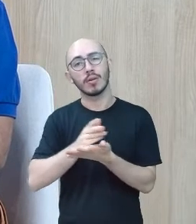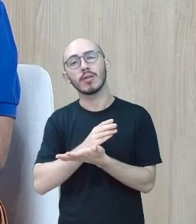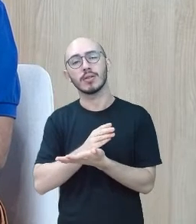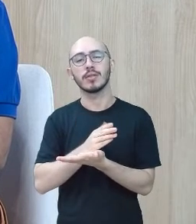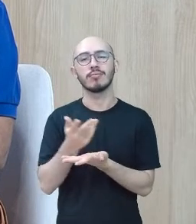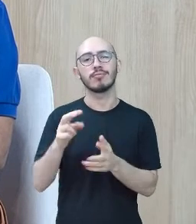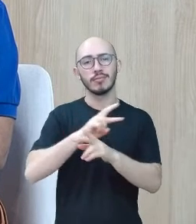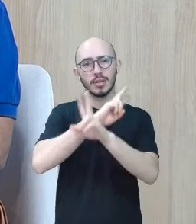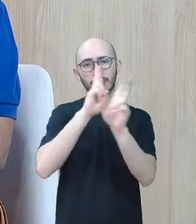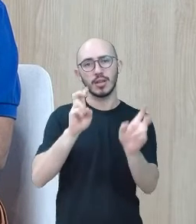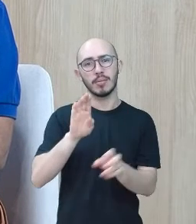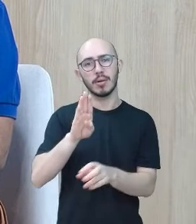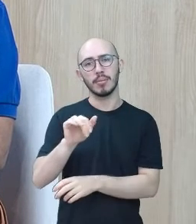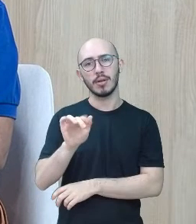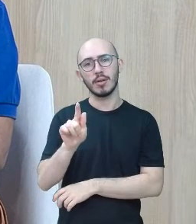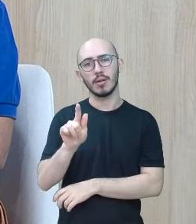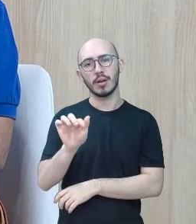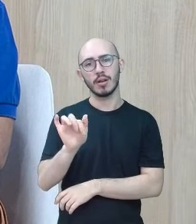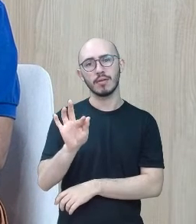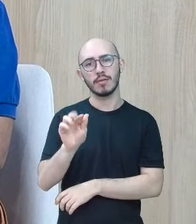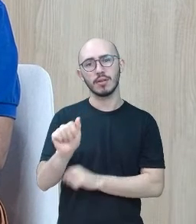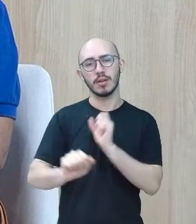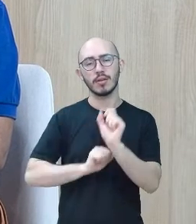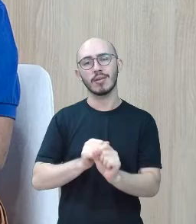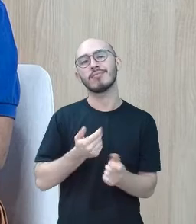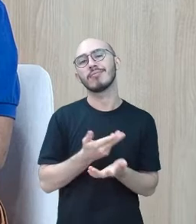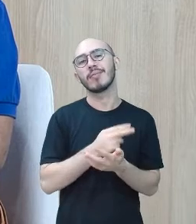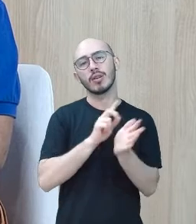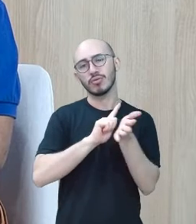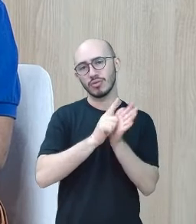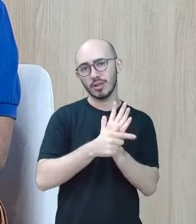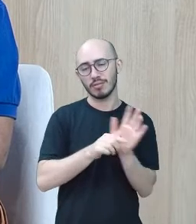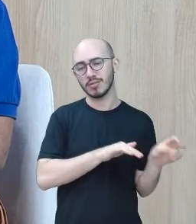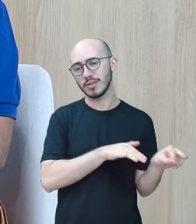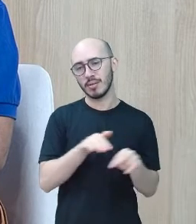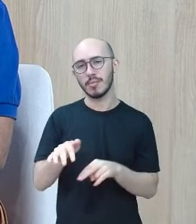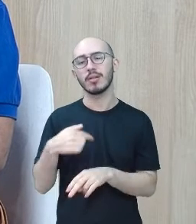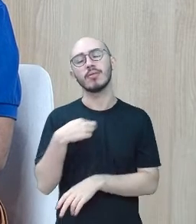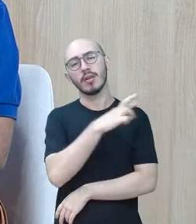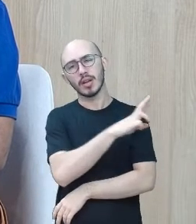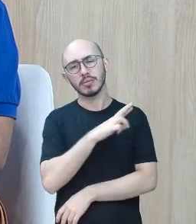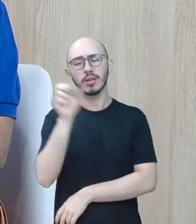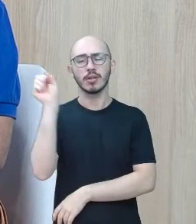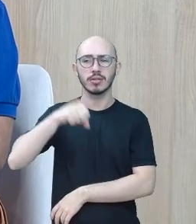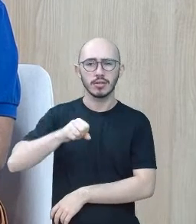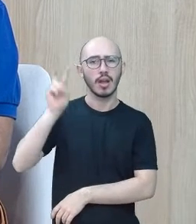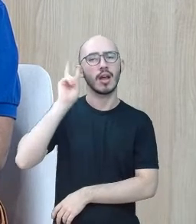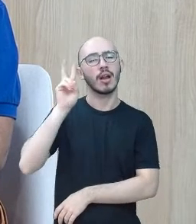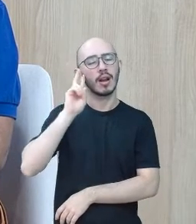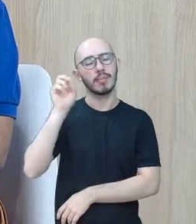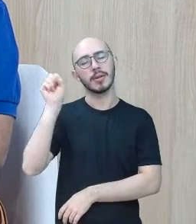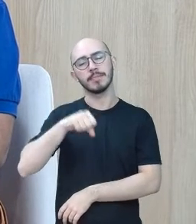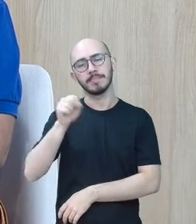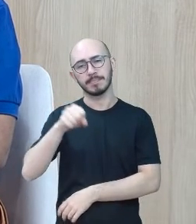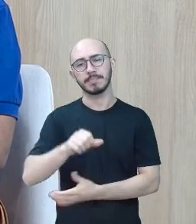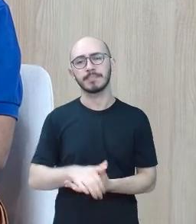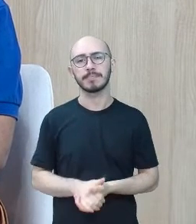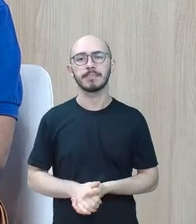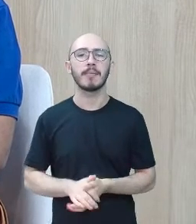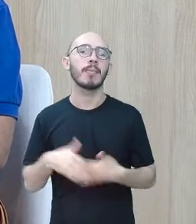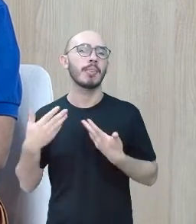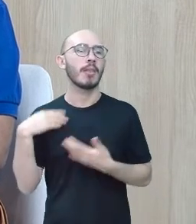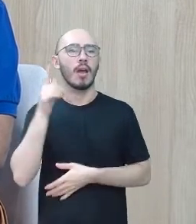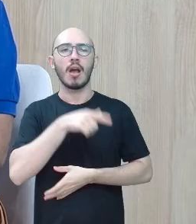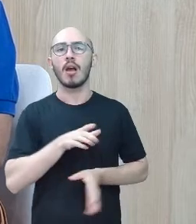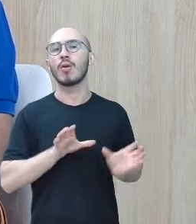né? Porque a gente vem conversando sobre esse gênero textual ao longo da semana. Eles disseram que sim, que tá aí fresco na memória. Então, é uma galera